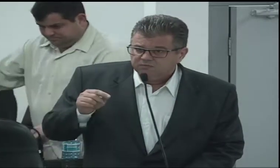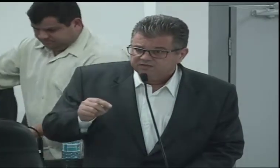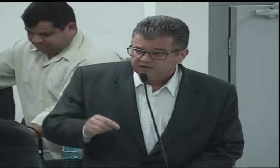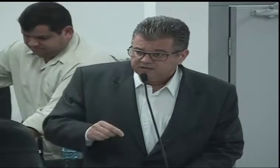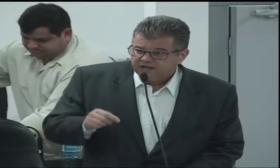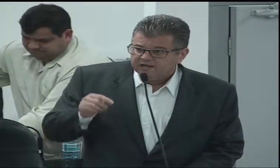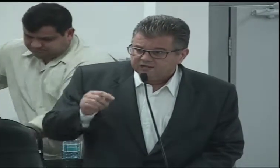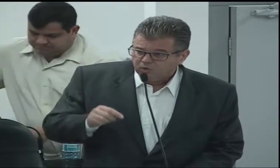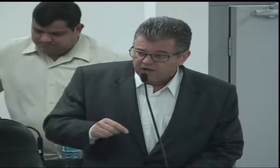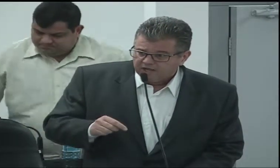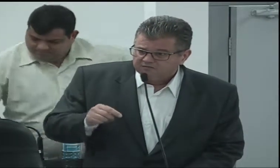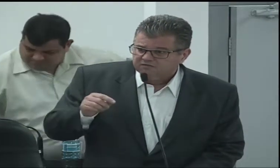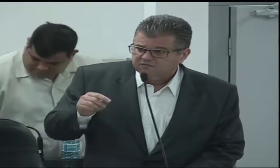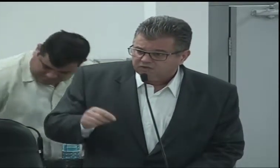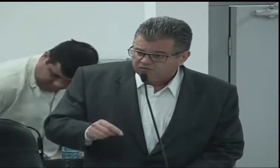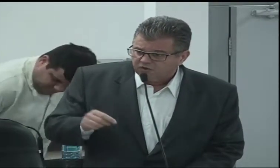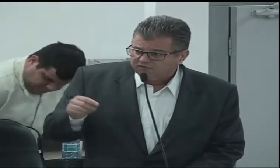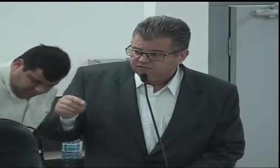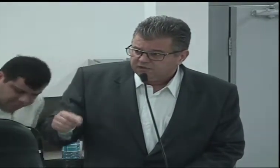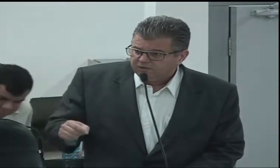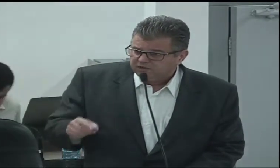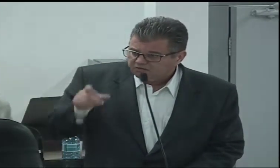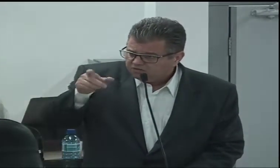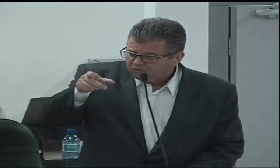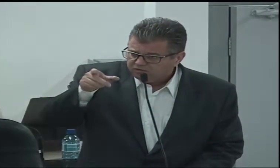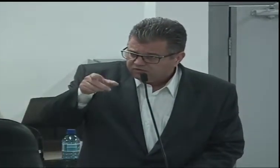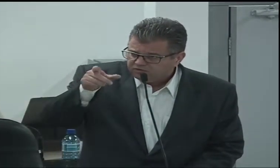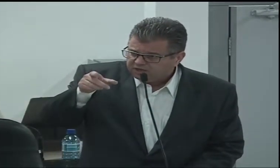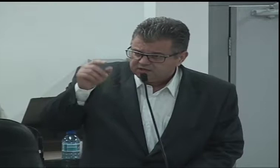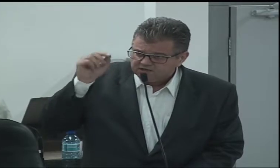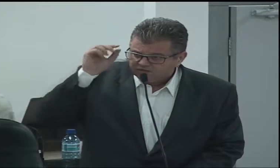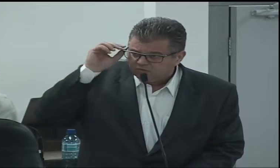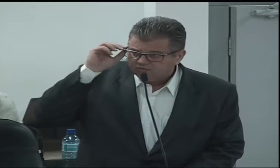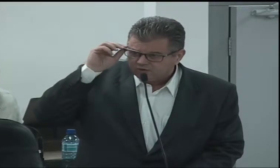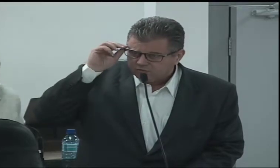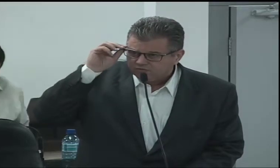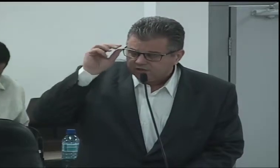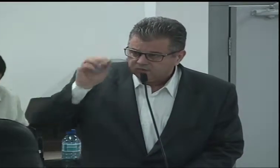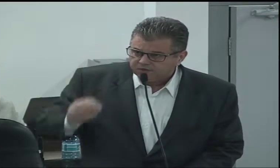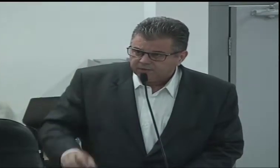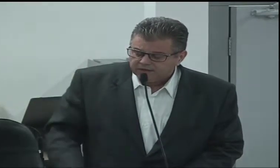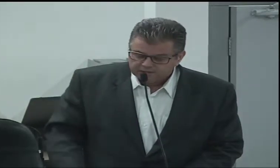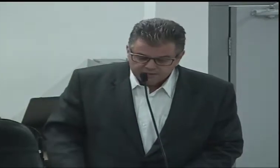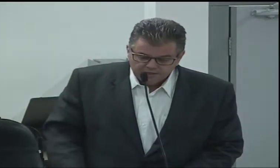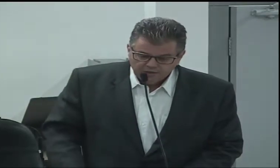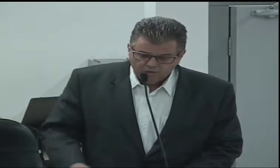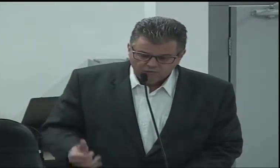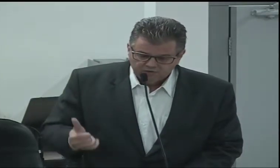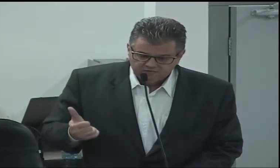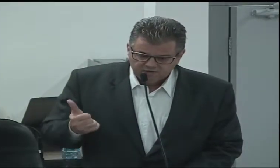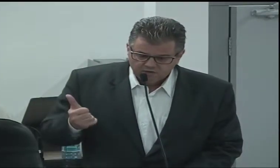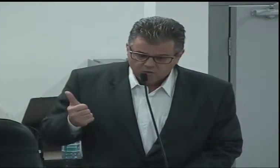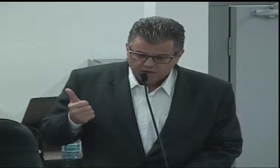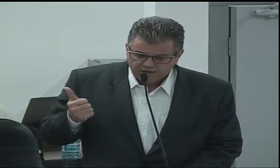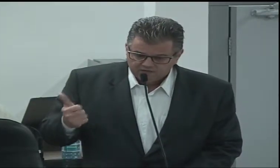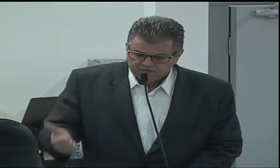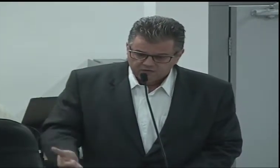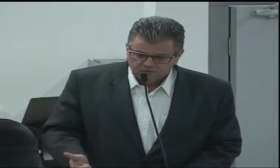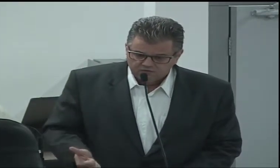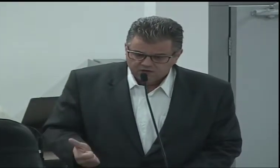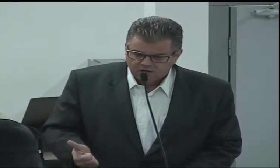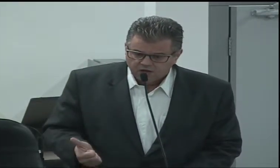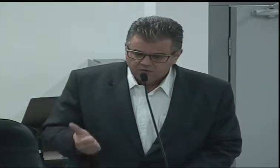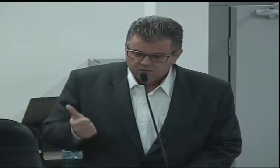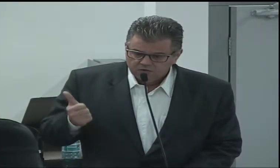Serviço de Especialidade de Moléstias Infecciosas de Limeira. Disse que, inclusive, a senhora teve lá uns tempos, lá, doutora Mayra. Eu conversei com a